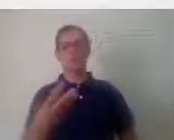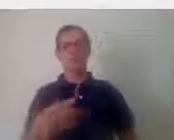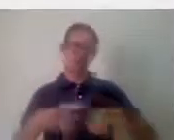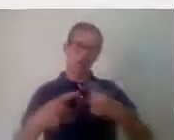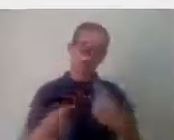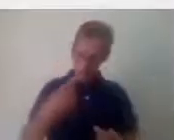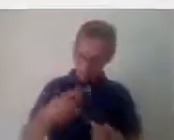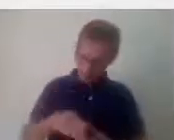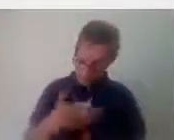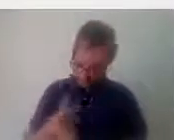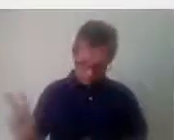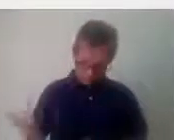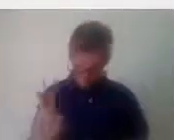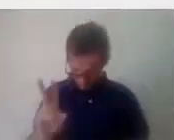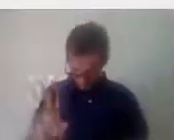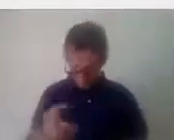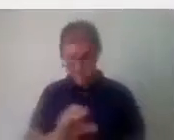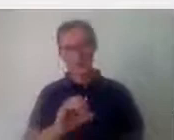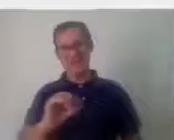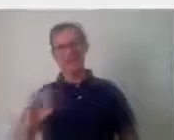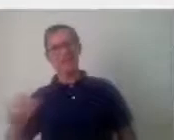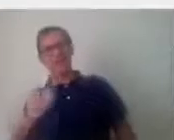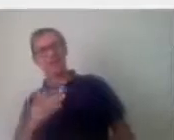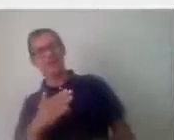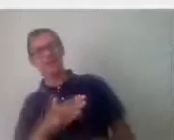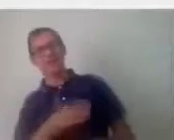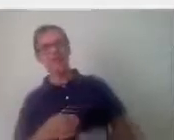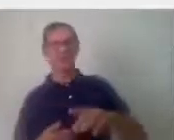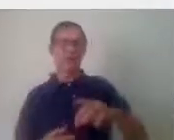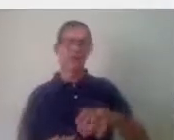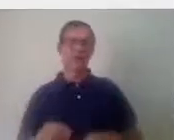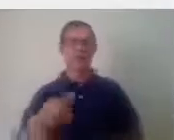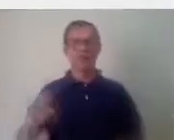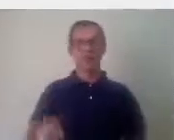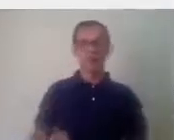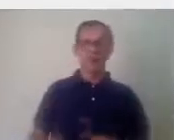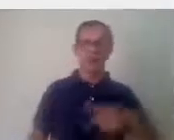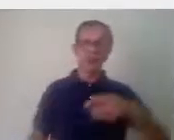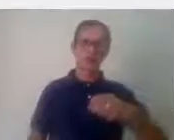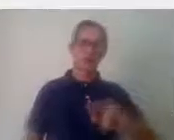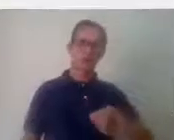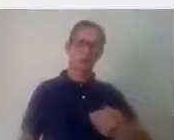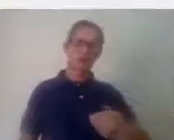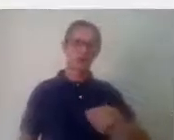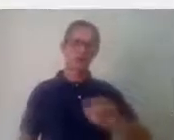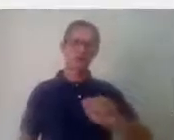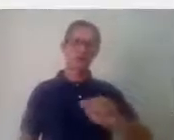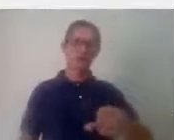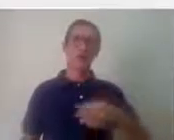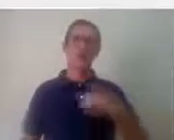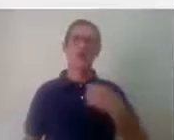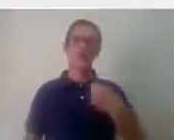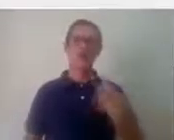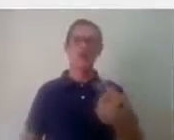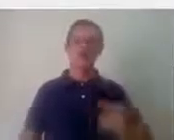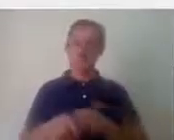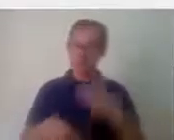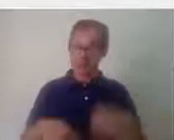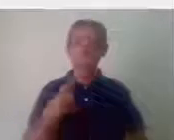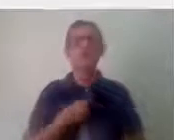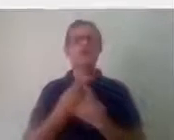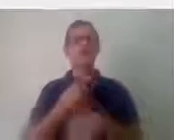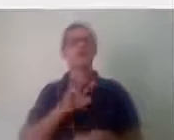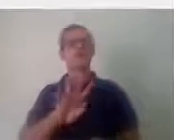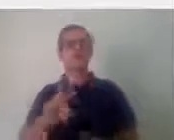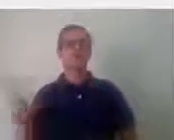Qual é, então, os valores que vão zerar a minha derivada parcial? 1 e 3. Professora, mas como é que eu acho esse 4 aqui,